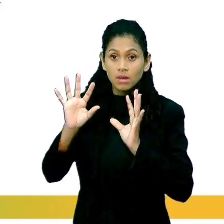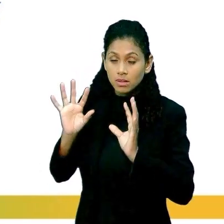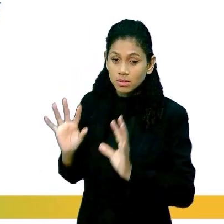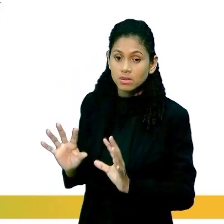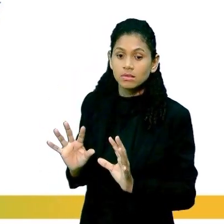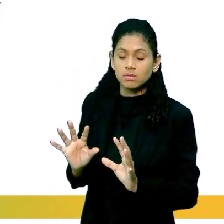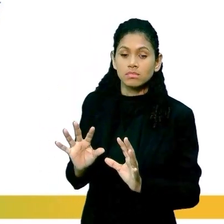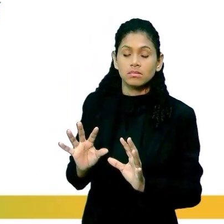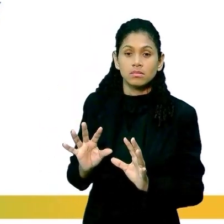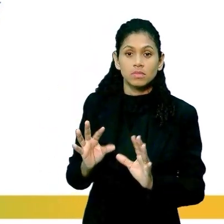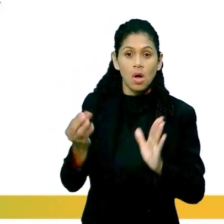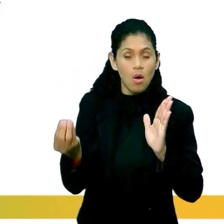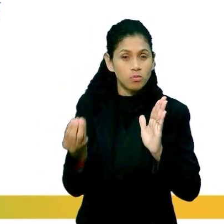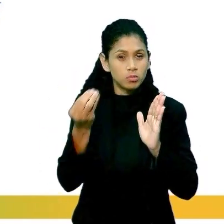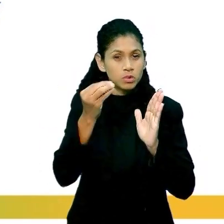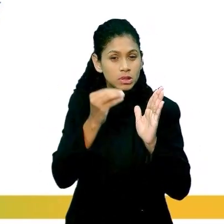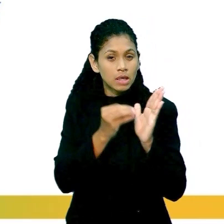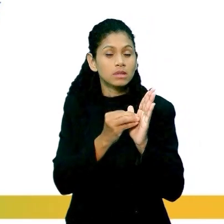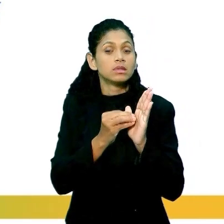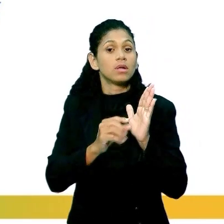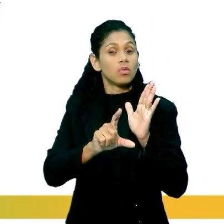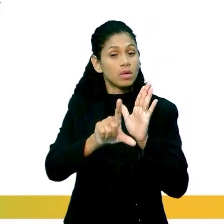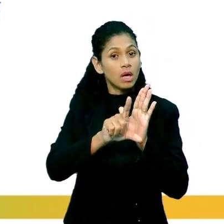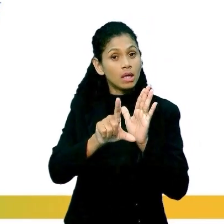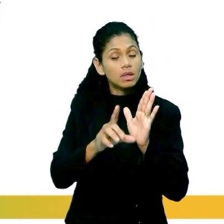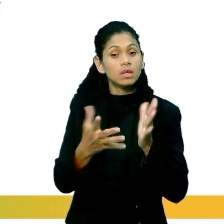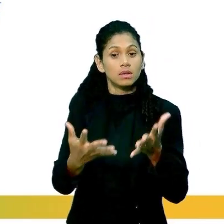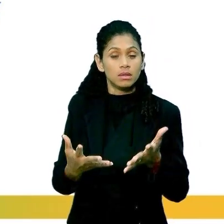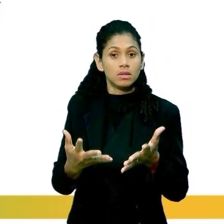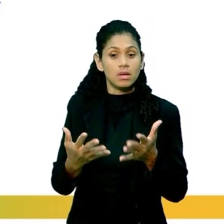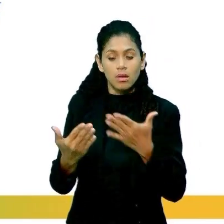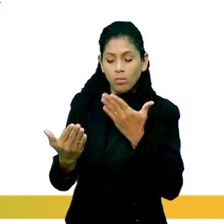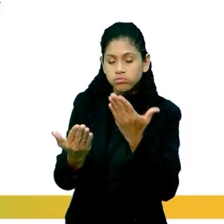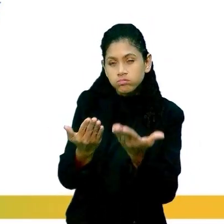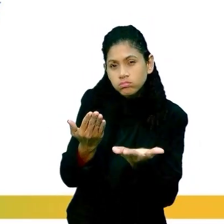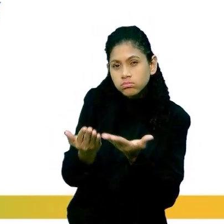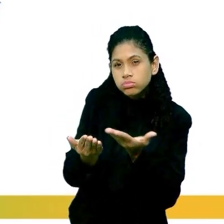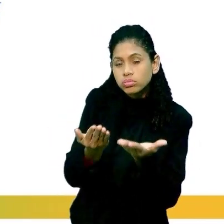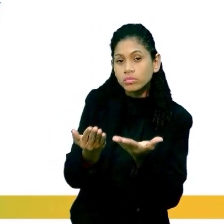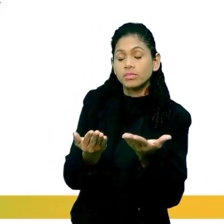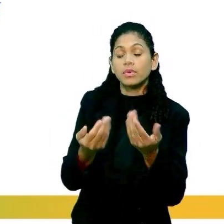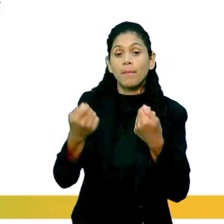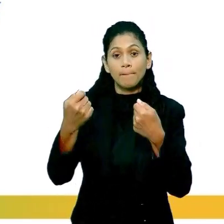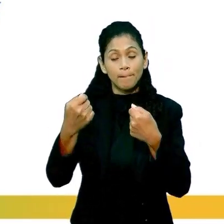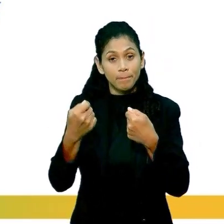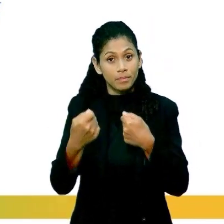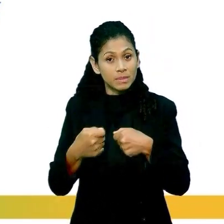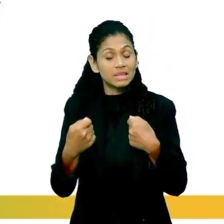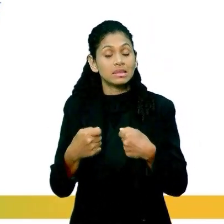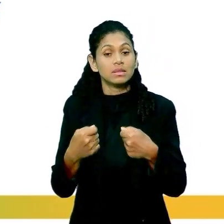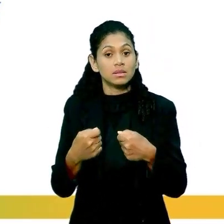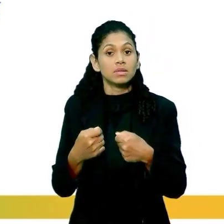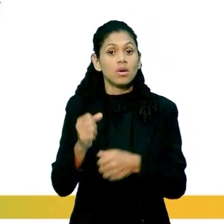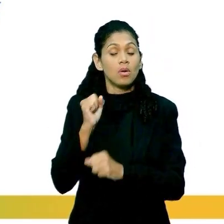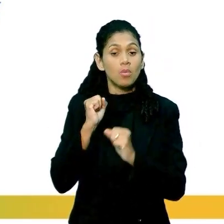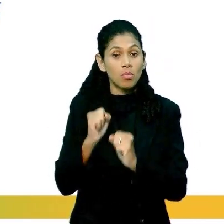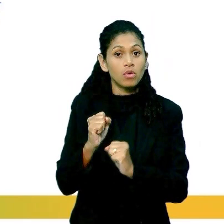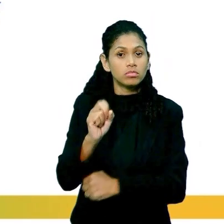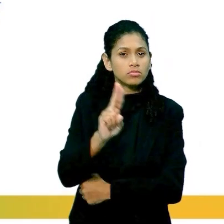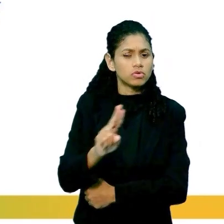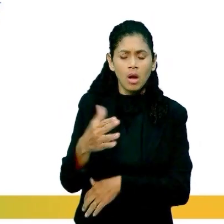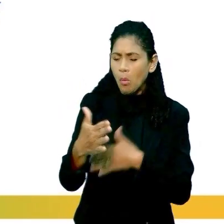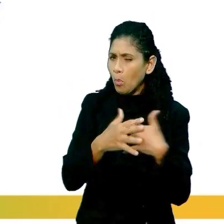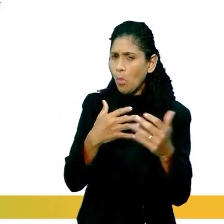a aplicação da lei de Prost, apenas uma proporção. E isso serve para qualquer valor. Multiplicar por 2, por 3, por 4,